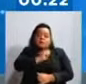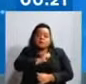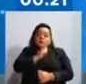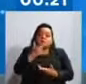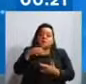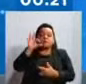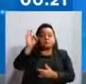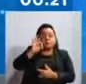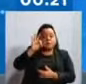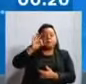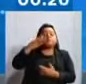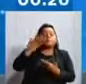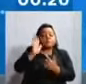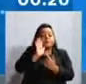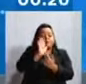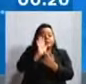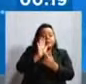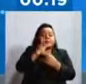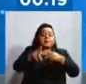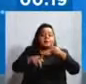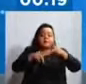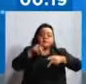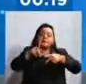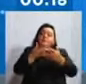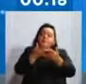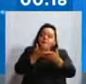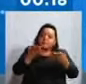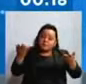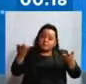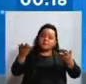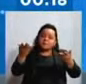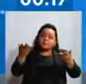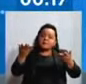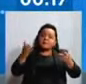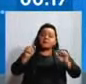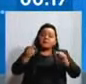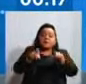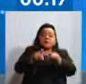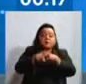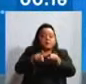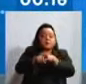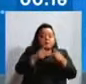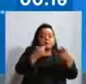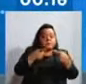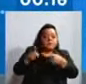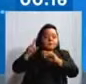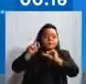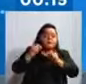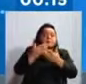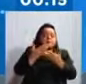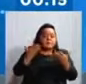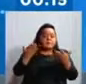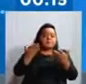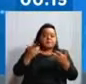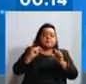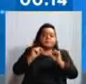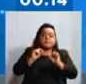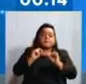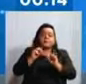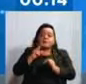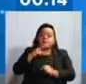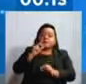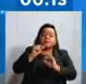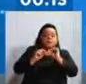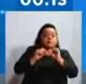eu apresentei à nossa população, tanto a classe dos profissionais do volante, também contra a questão IPTU comercial e residencial.